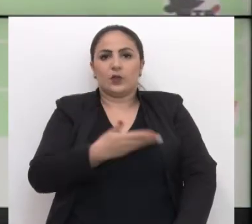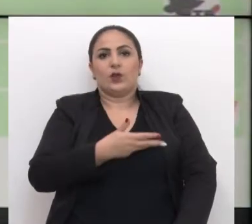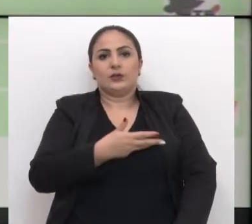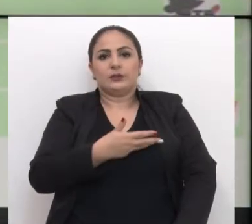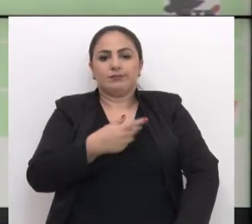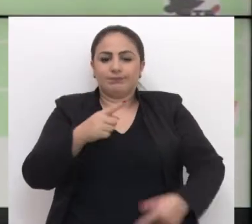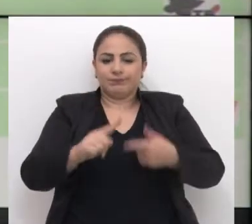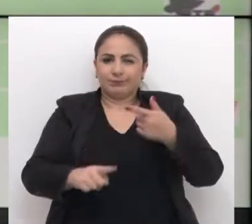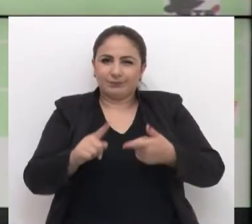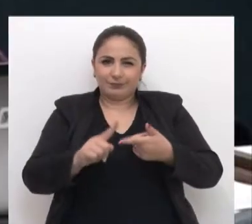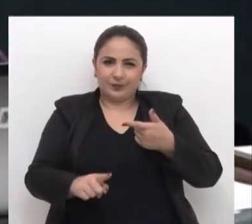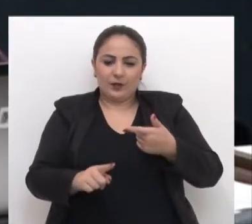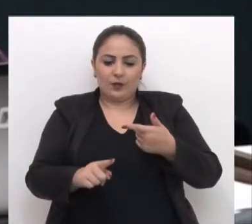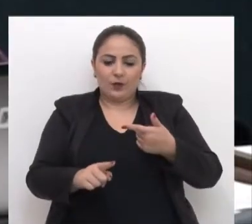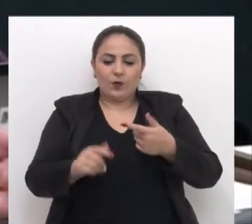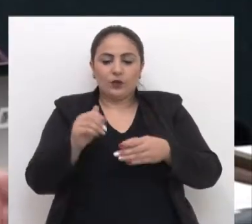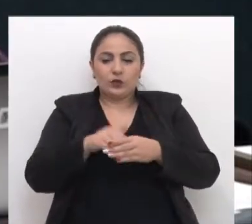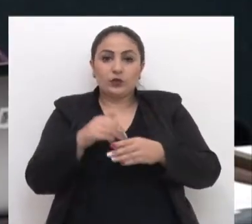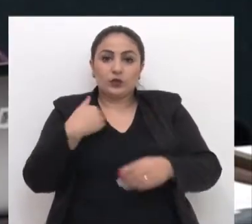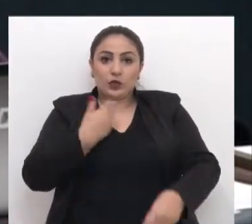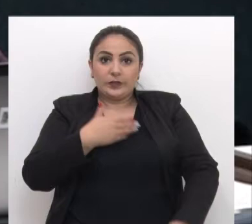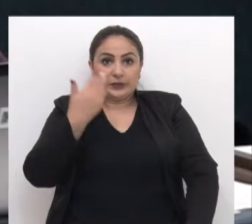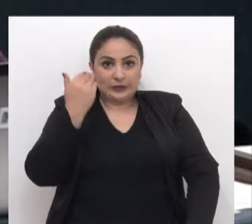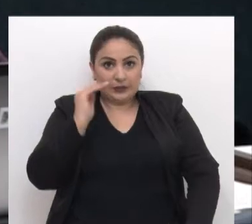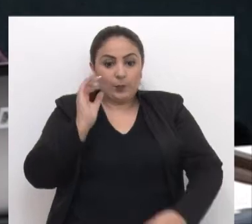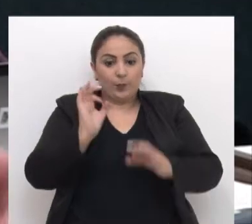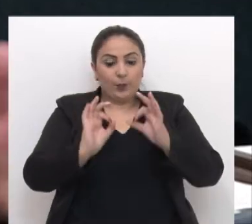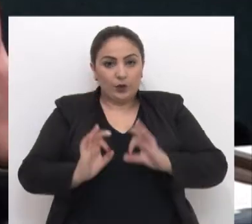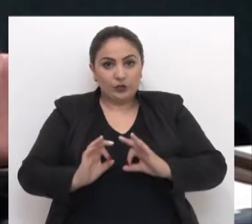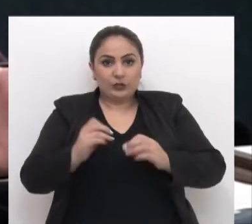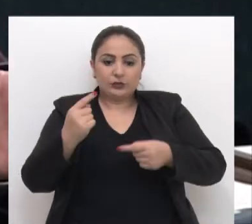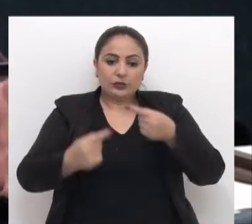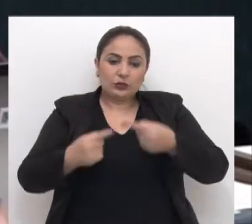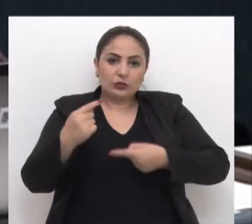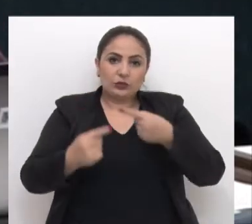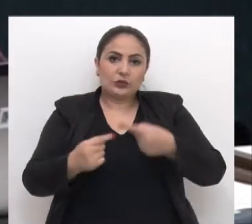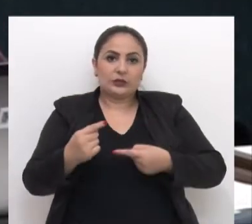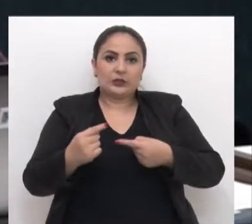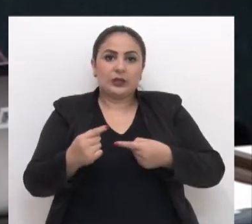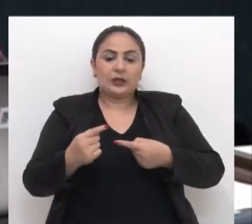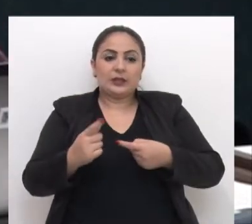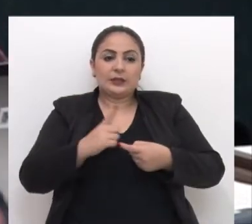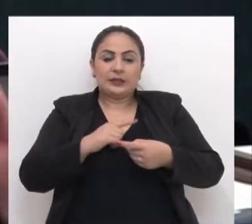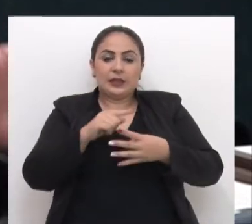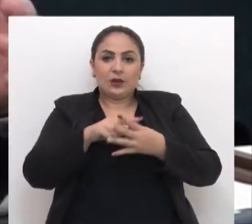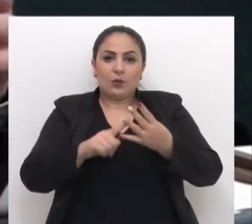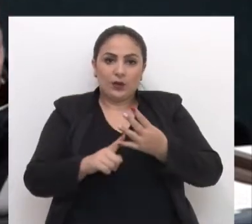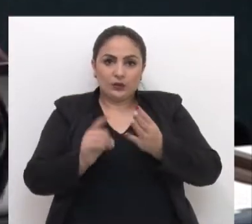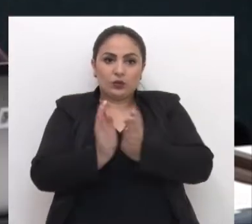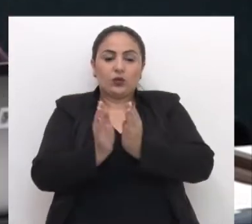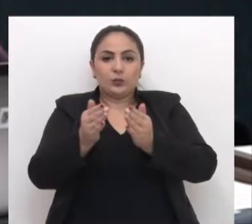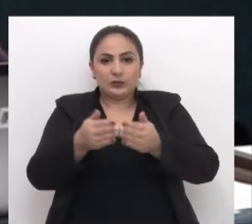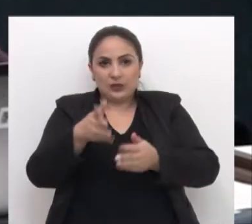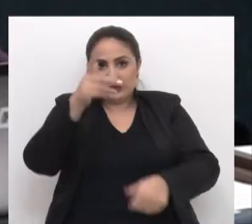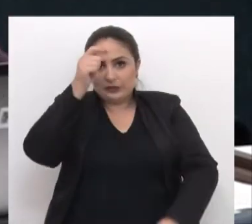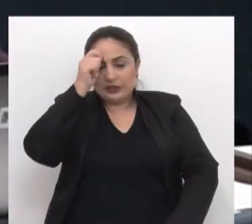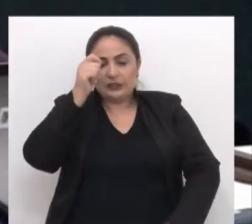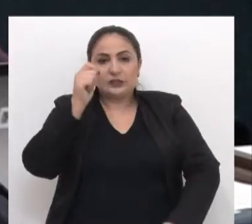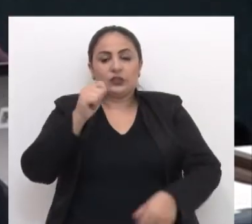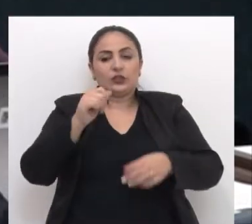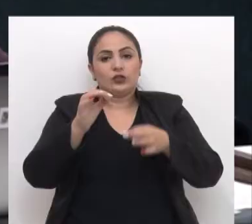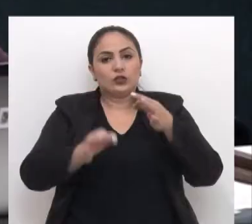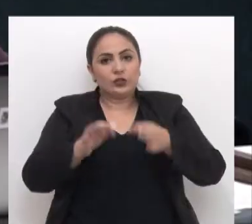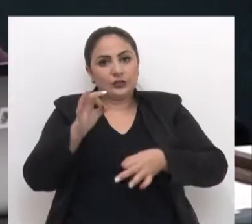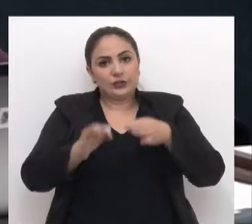gente derrubar os vetos, porque entendemos que o projeto tramita nas comissões, tem o parecer de 4 comissões,